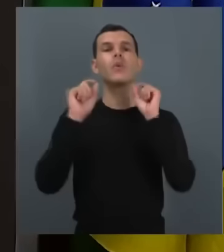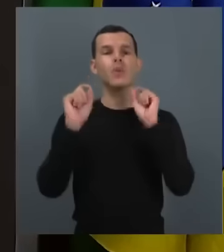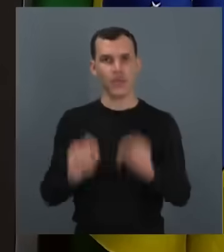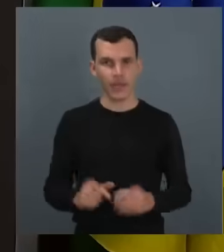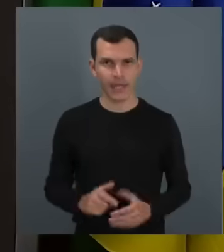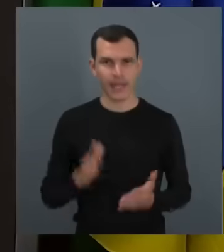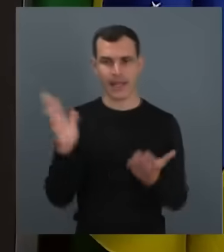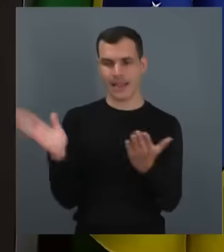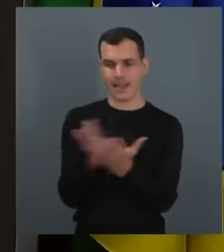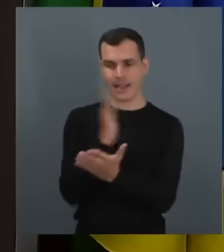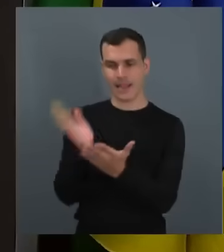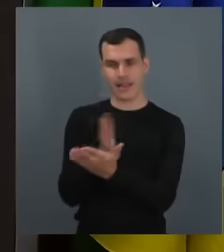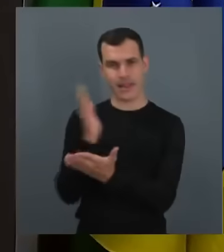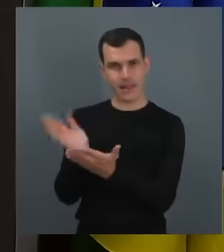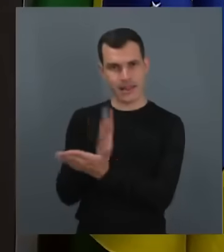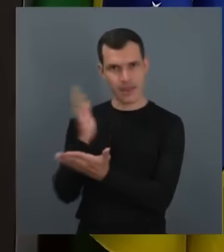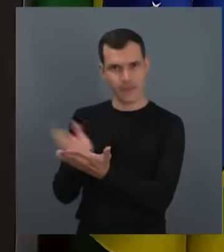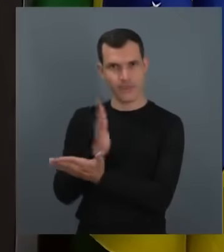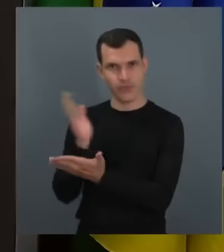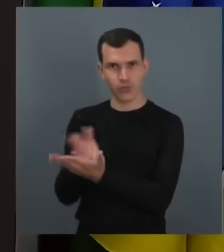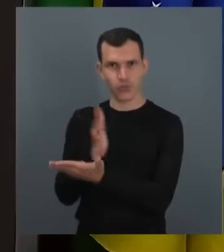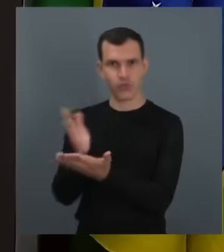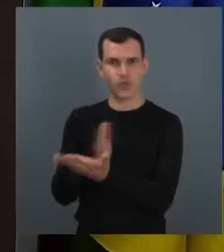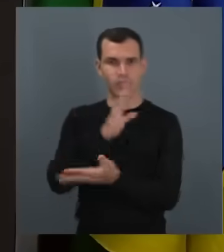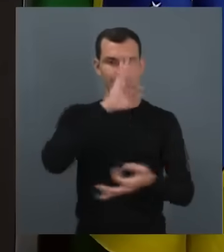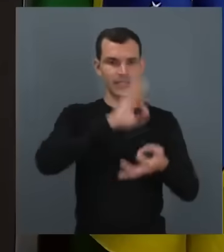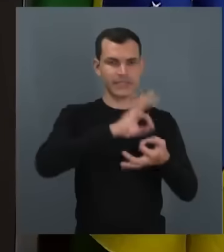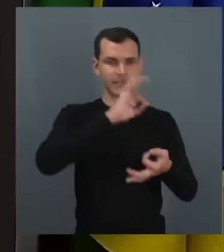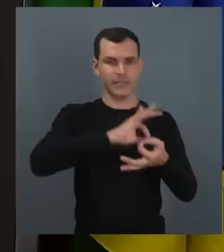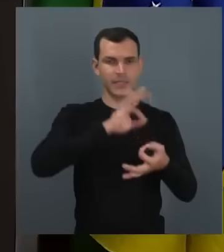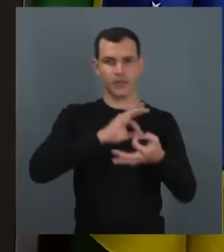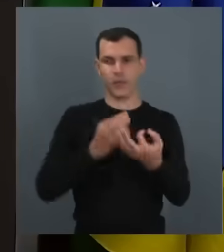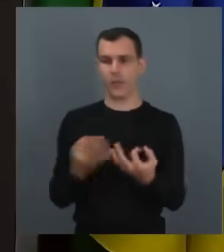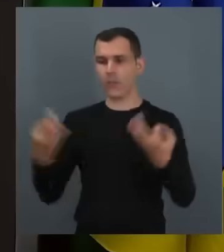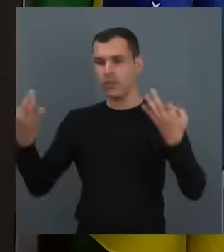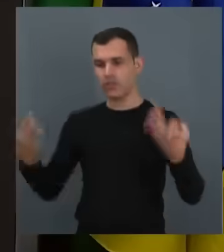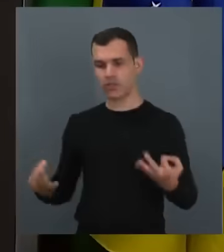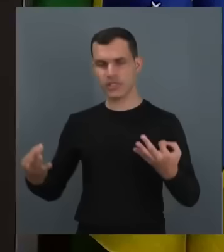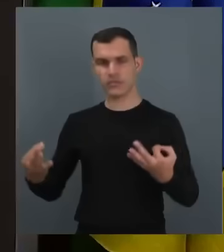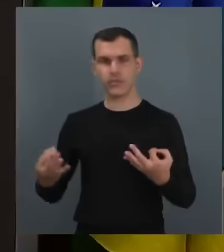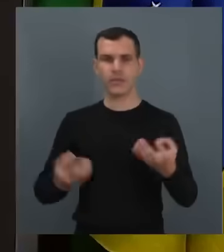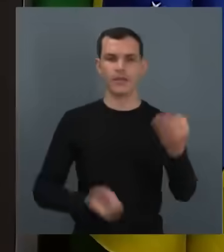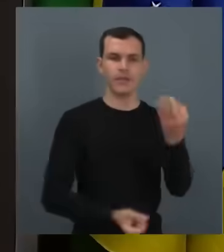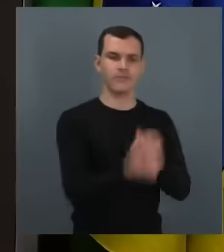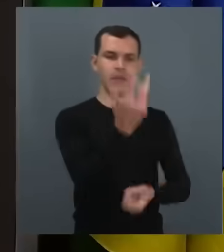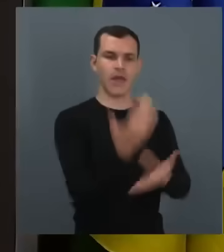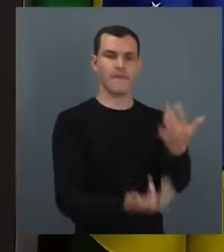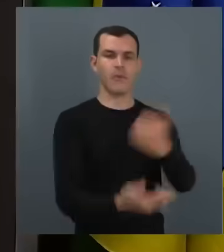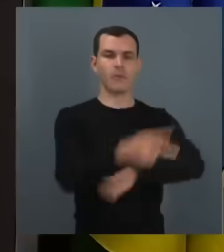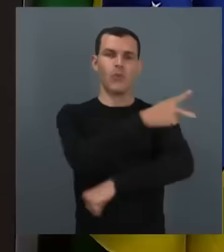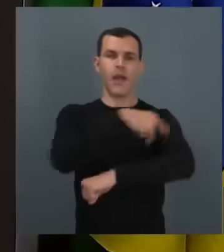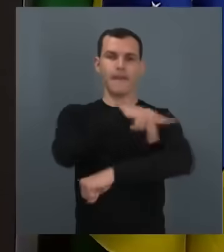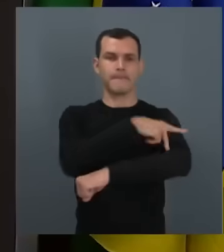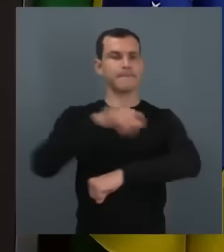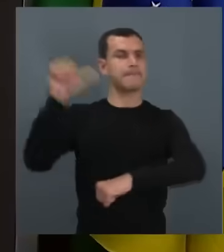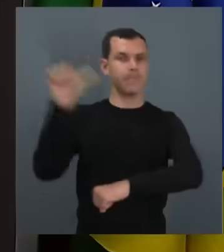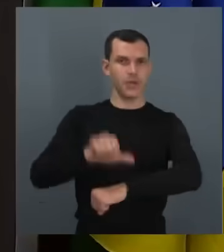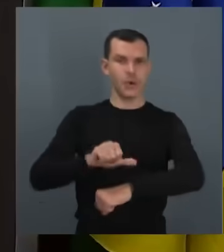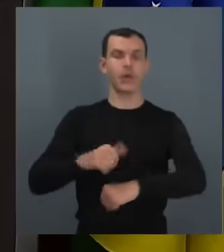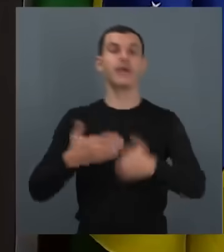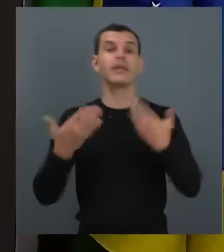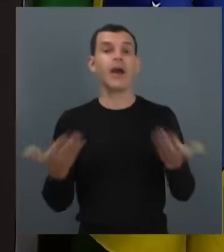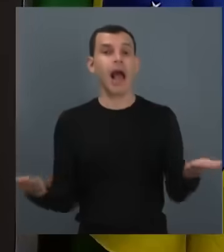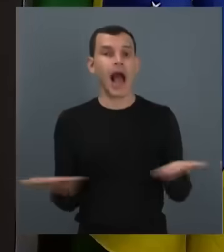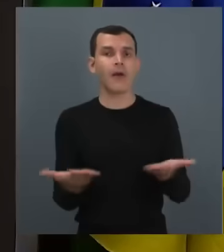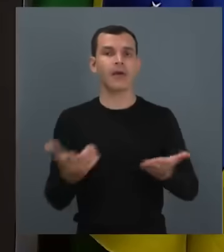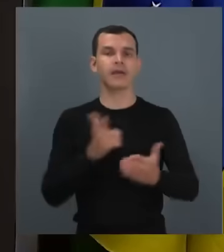livros espíritas em praça pública no Alto de Fé de Barcelona. Foi a maior propaganda. E esse documentário que estão censurando agora da Maria